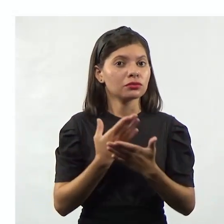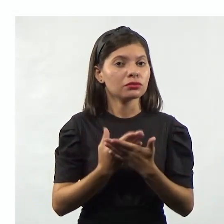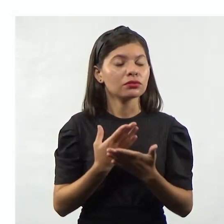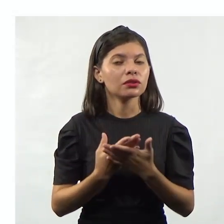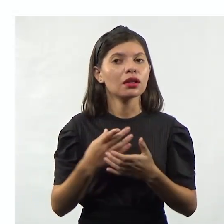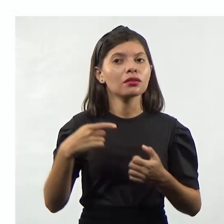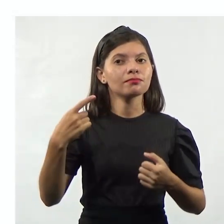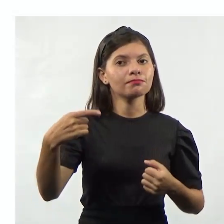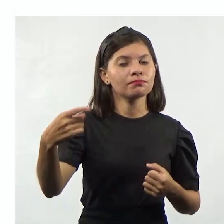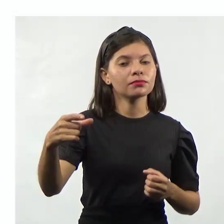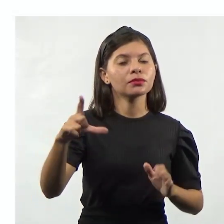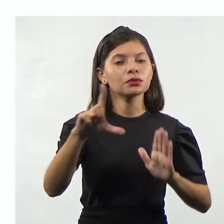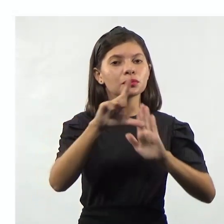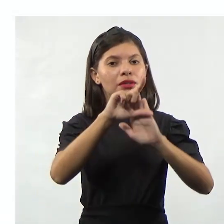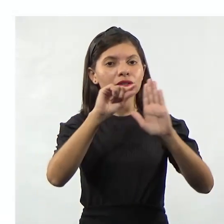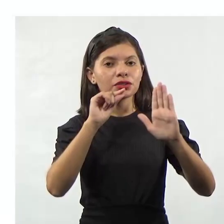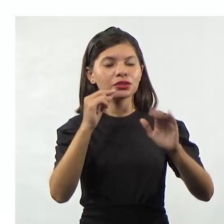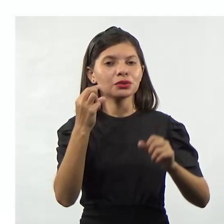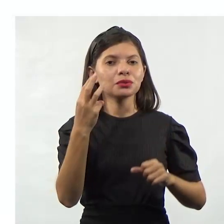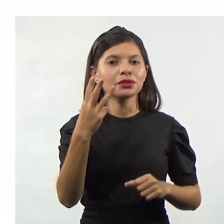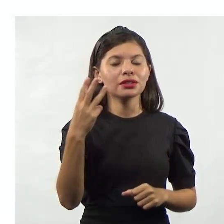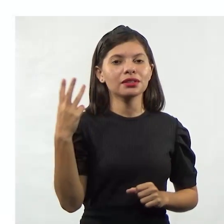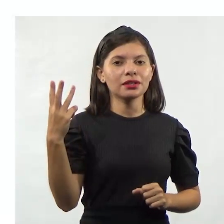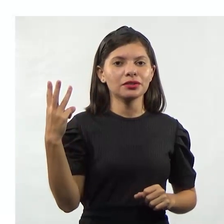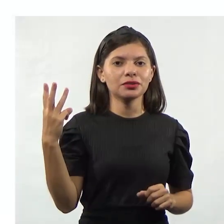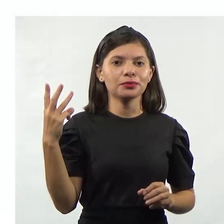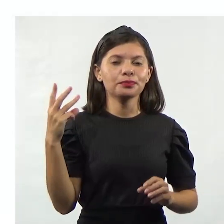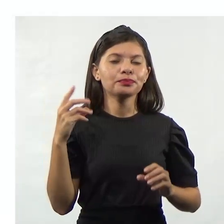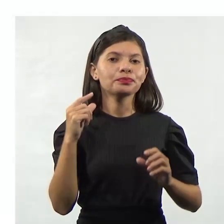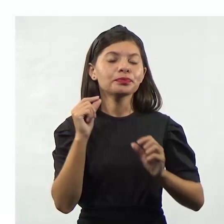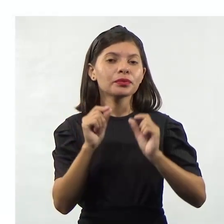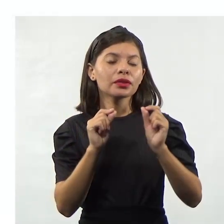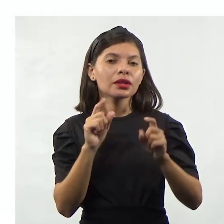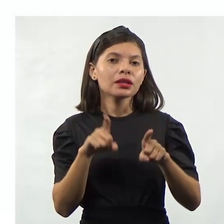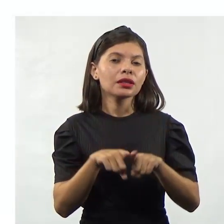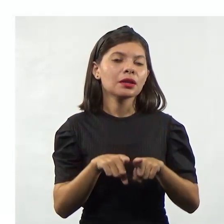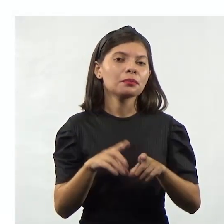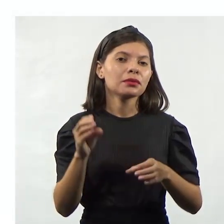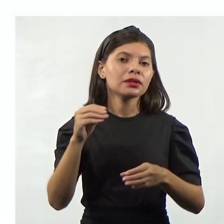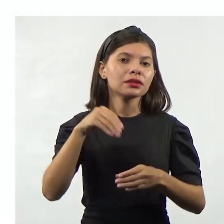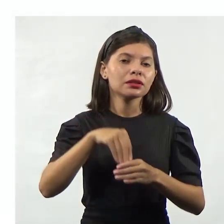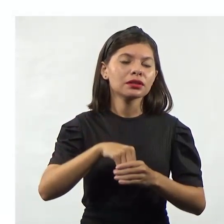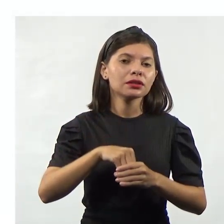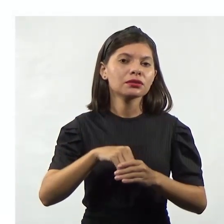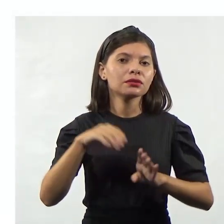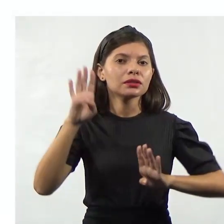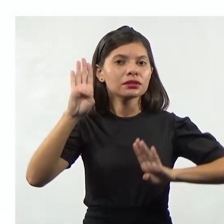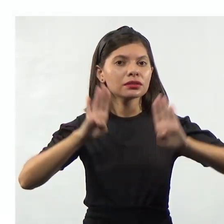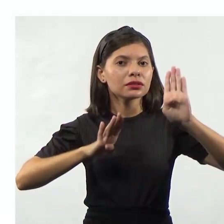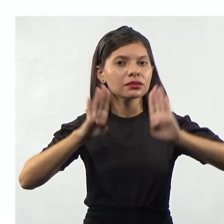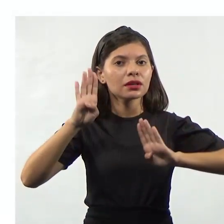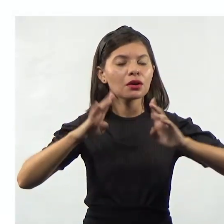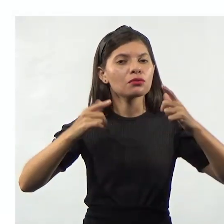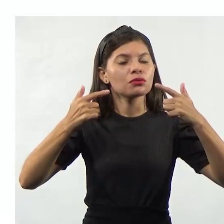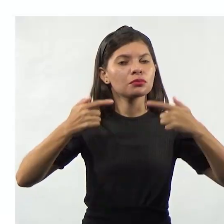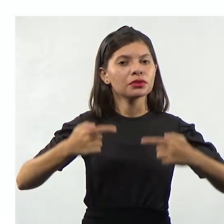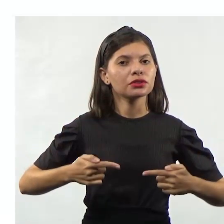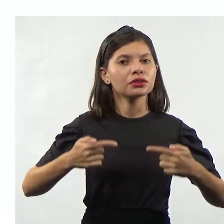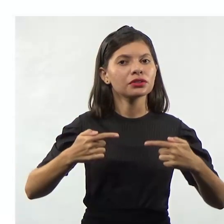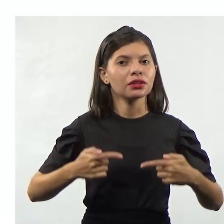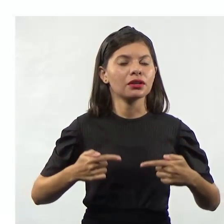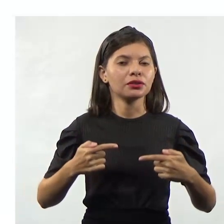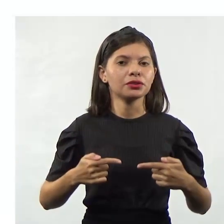nós vamos estudar lá no artigo 33. A gente tem que promover dentro da licitação a